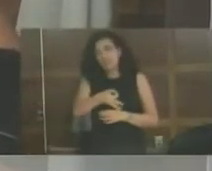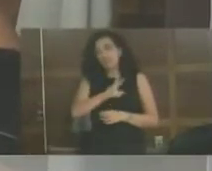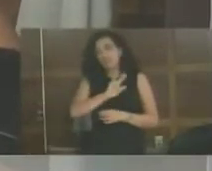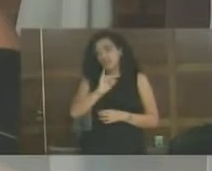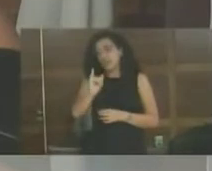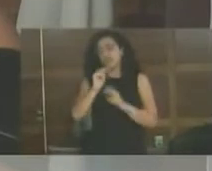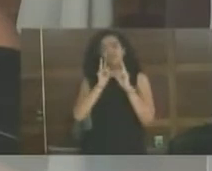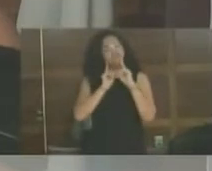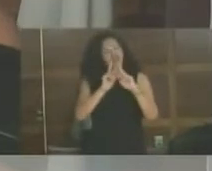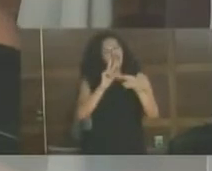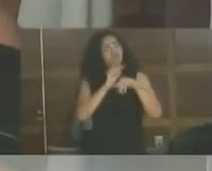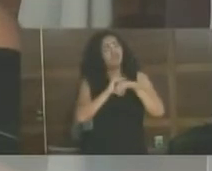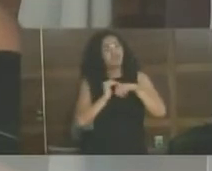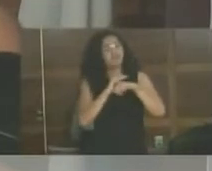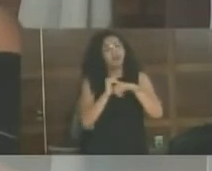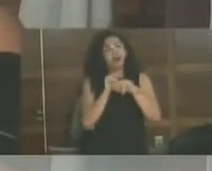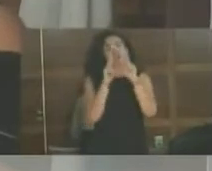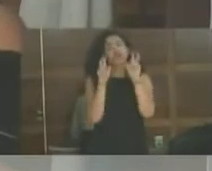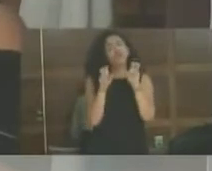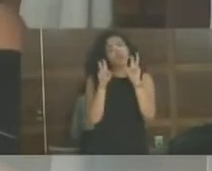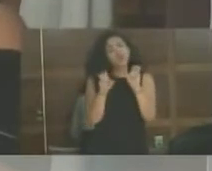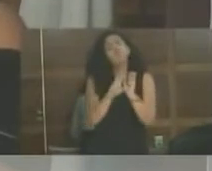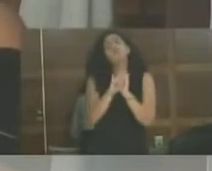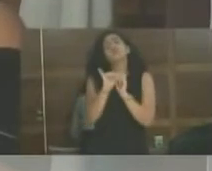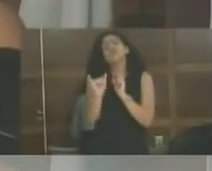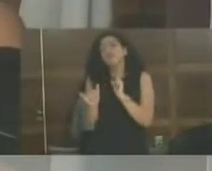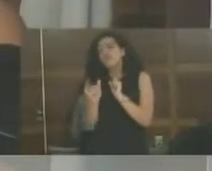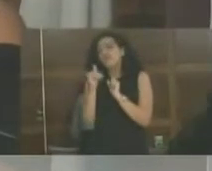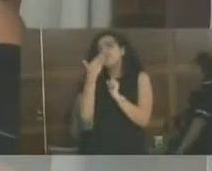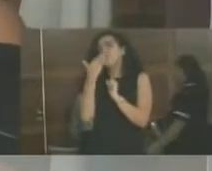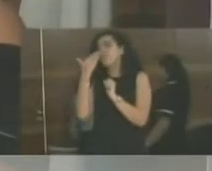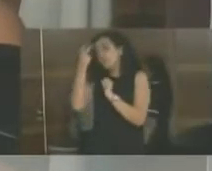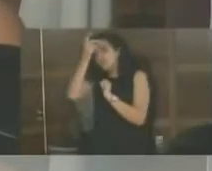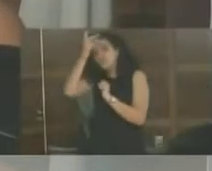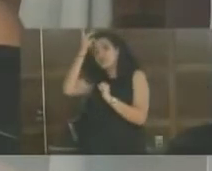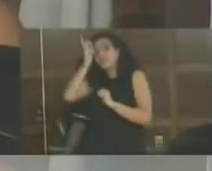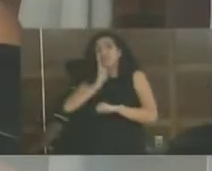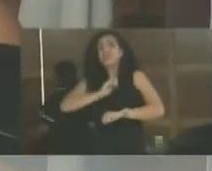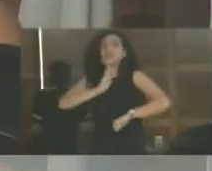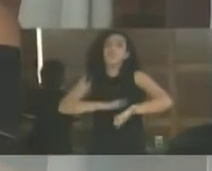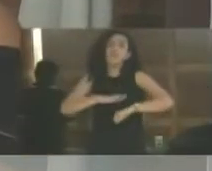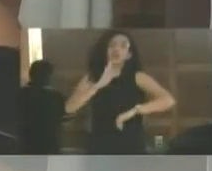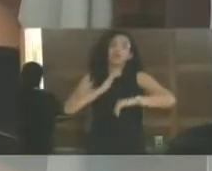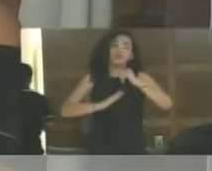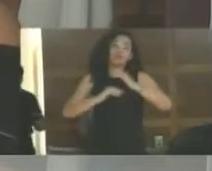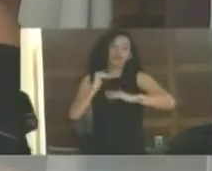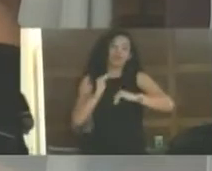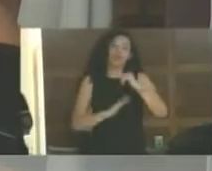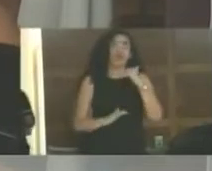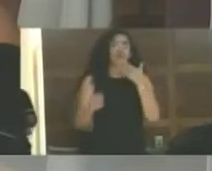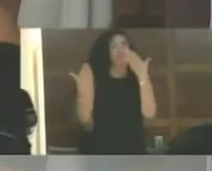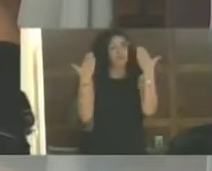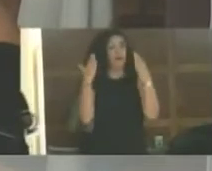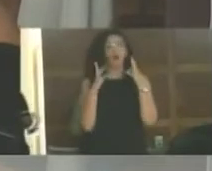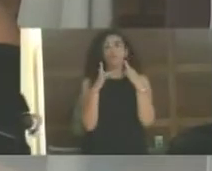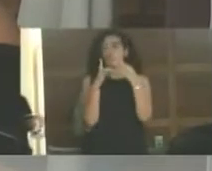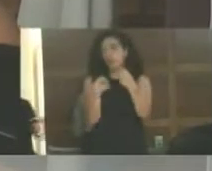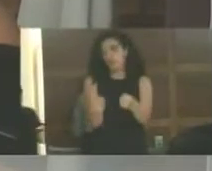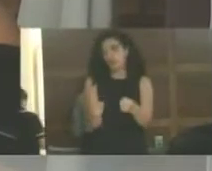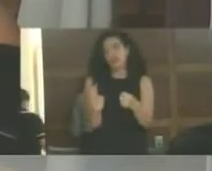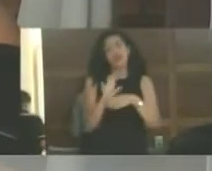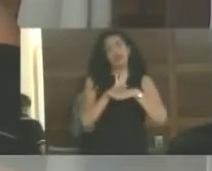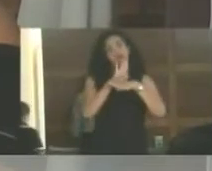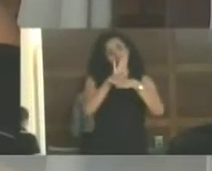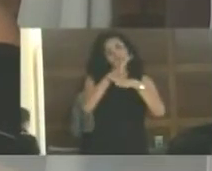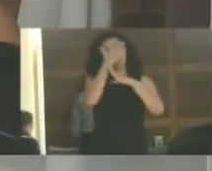vai olhar com muito carinho com relação a isso, vai levar o prefeito para que a gente tenha a parte de psiquiatria aí completa, que a gente possa ajudar